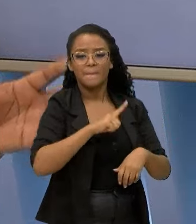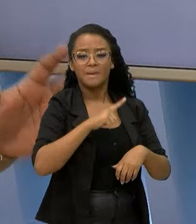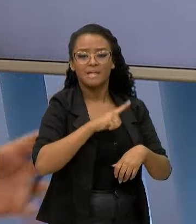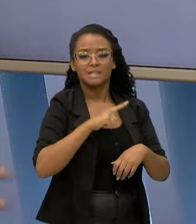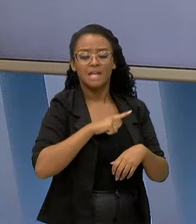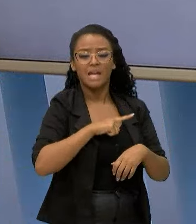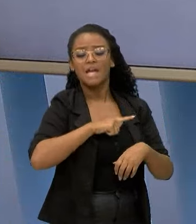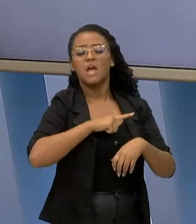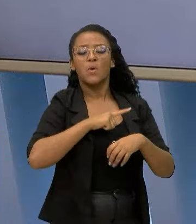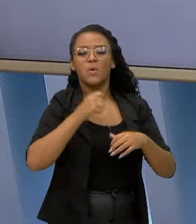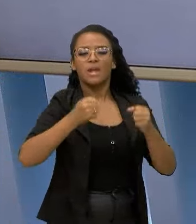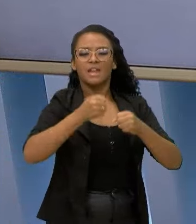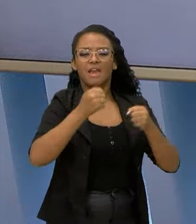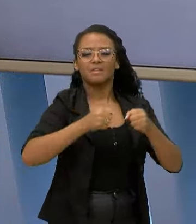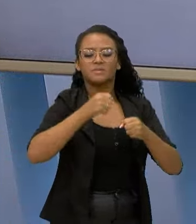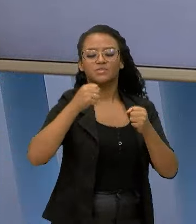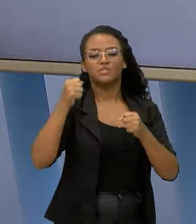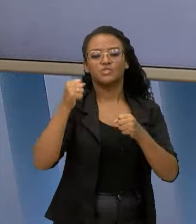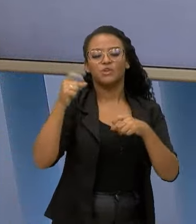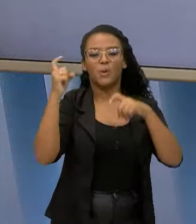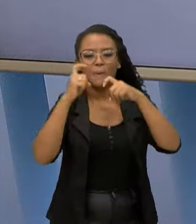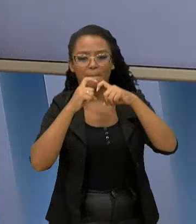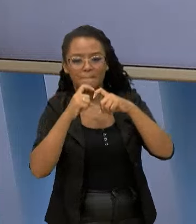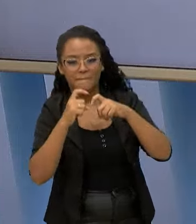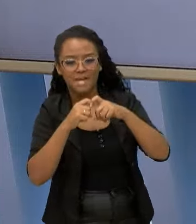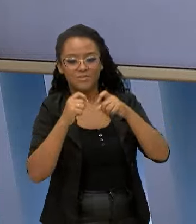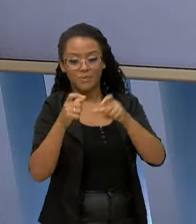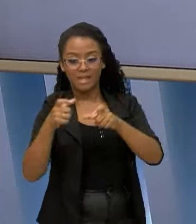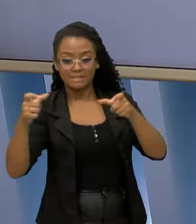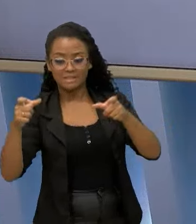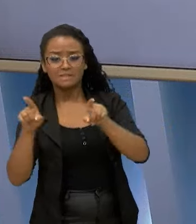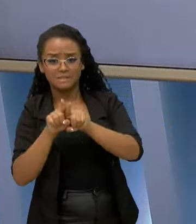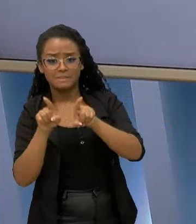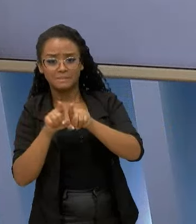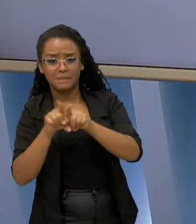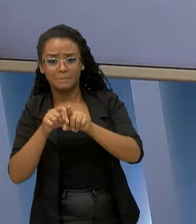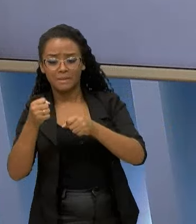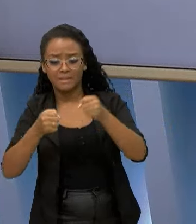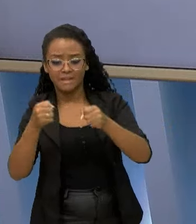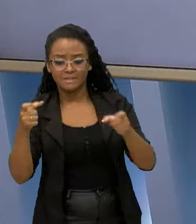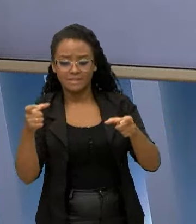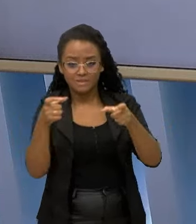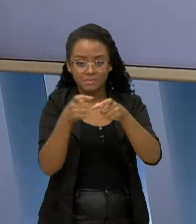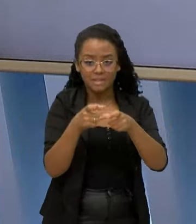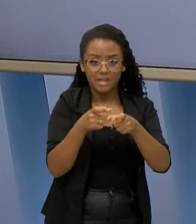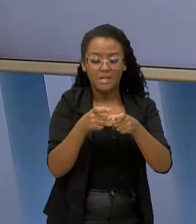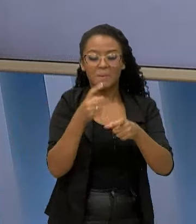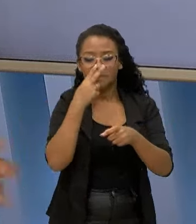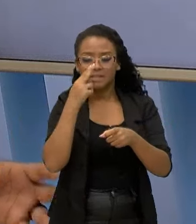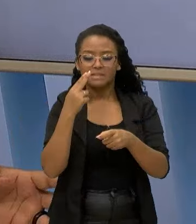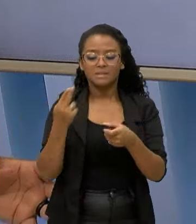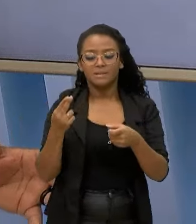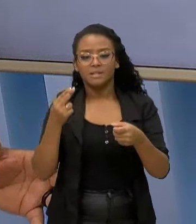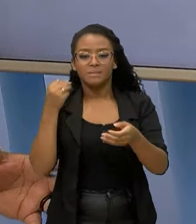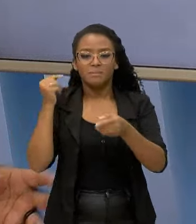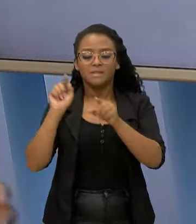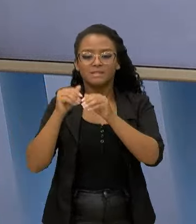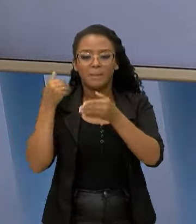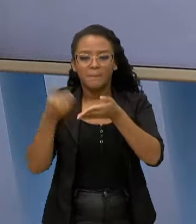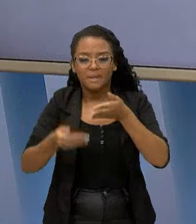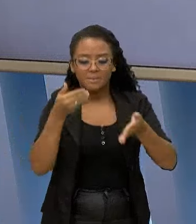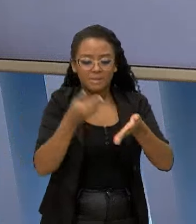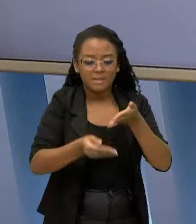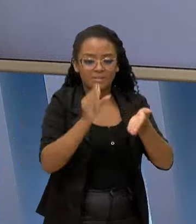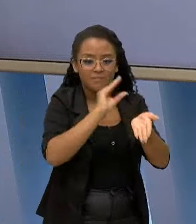SAMU, mais 6 ambulâncias daquelas menores. Nós estamos perdendo 10 ambulâncias, nós estamos perdendo financiamento, que